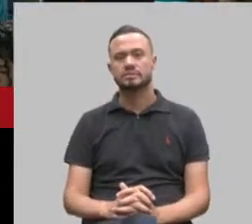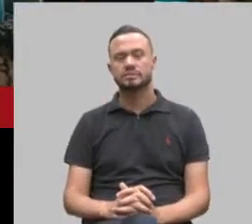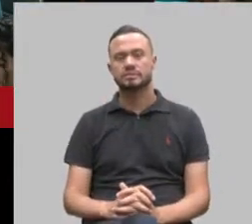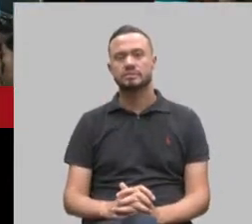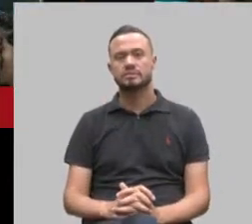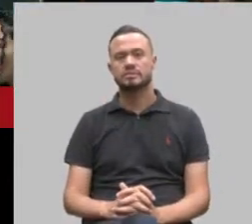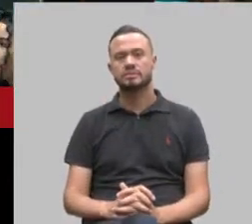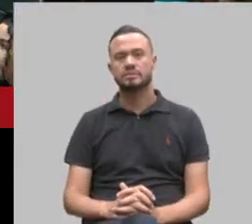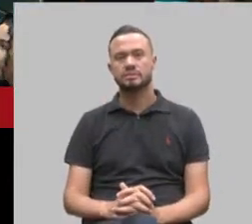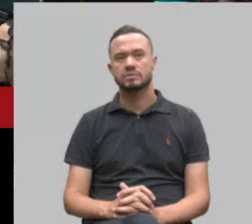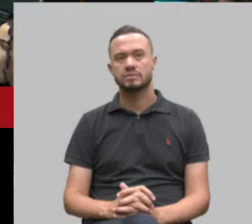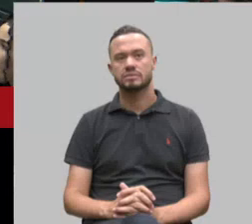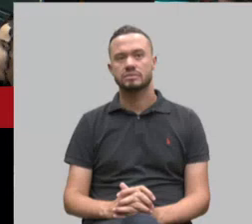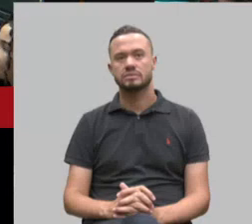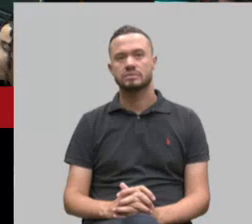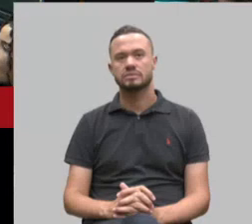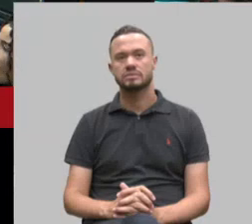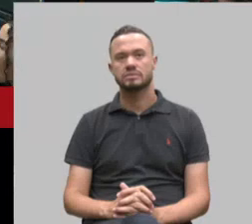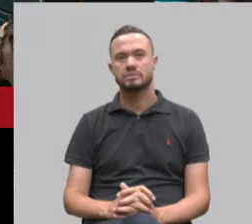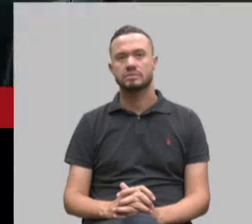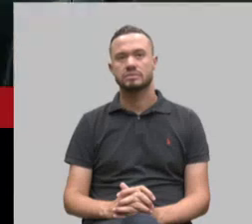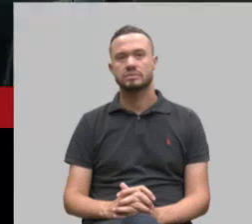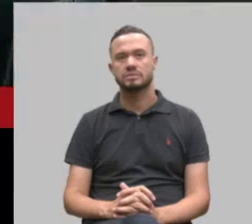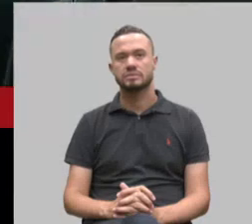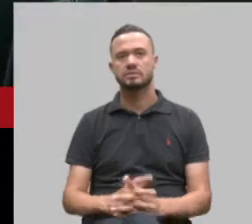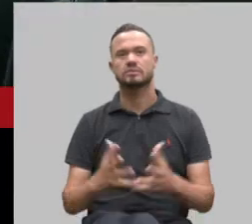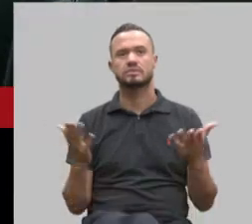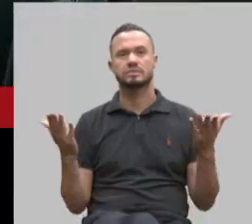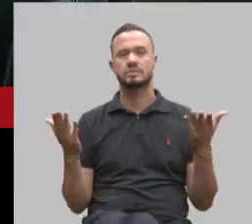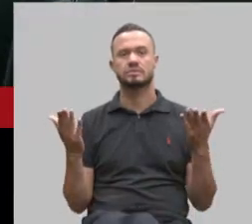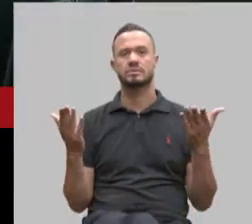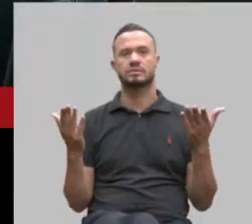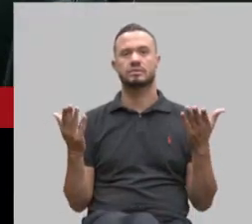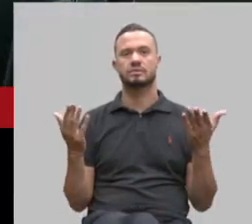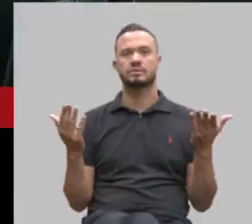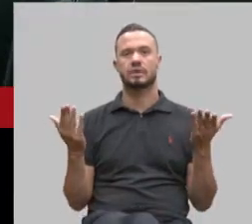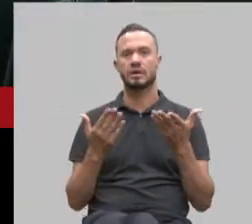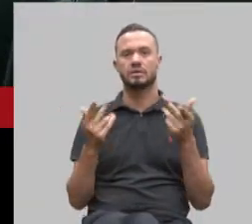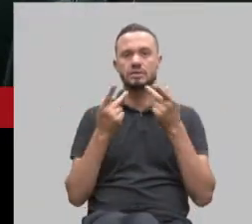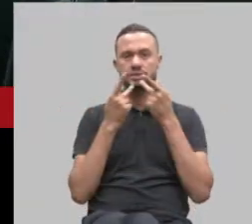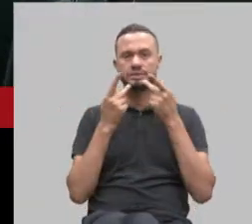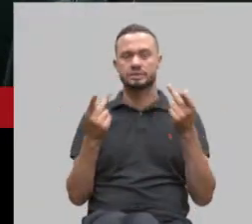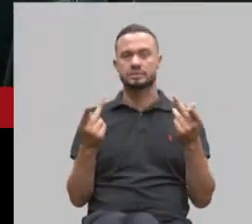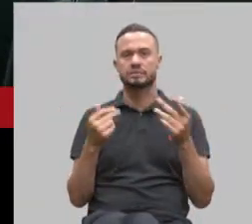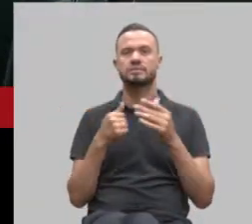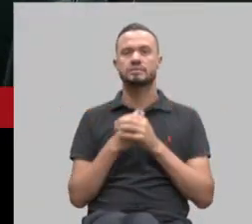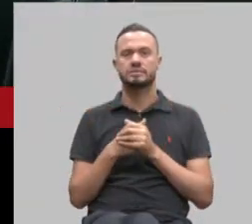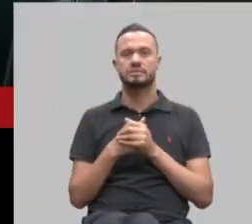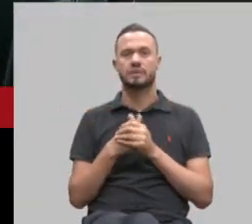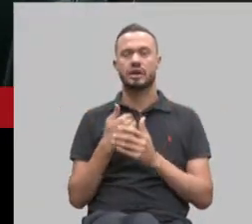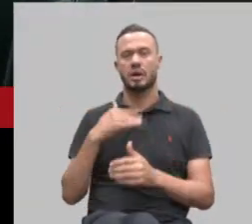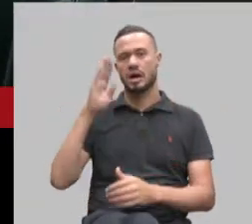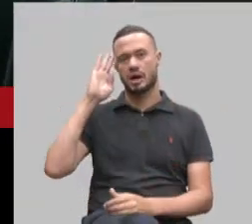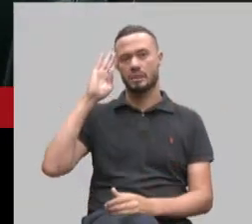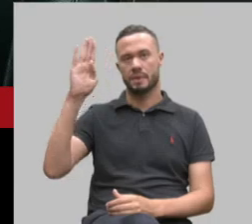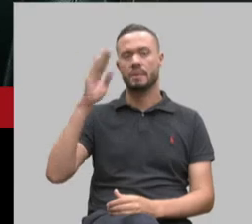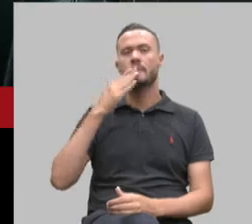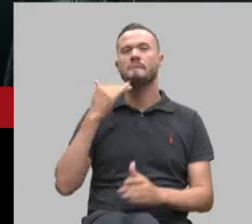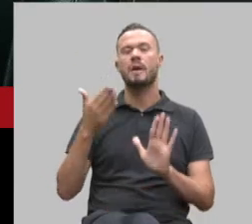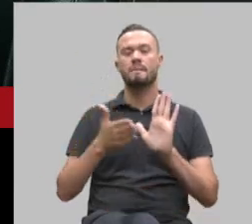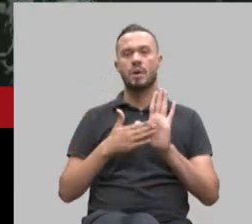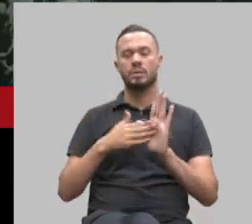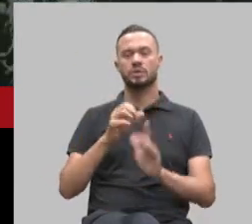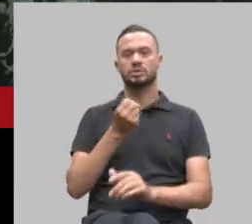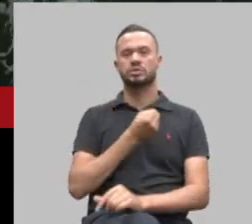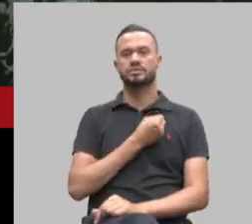último inscrito Então essa eu vou falar que eu priorizaria a proposta 14 por quê